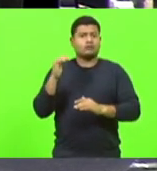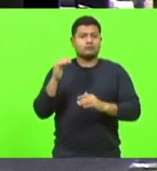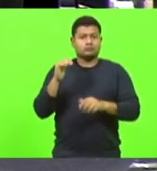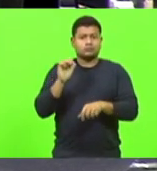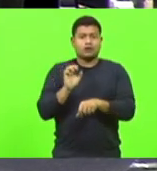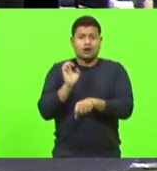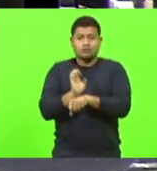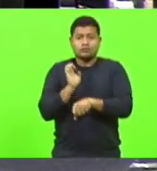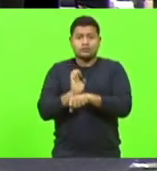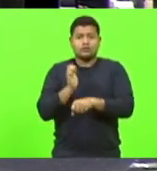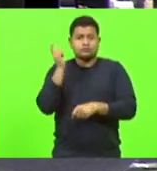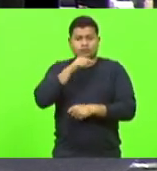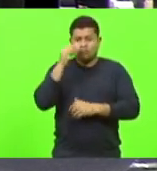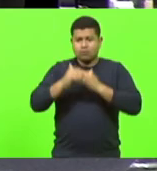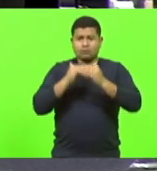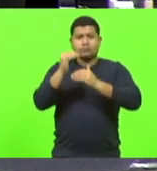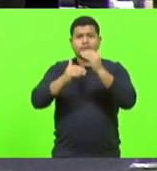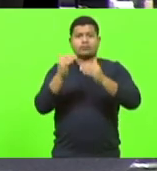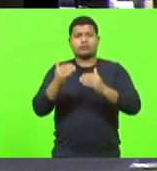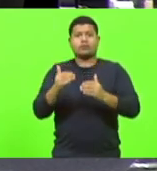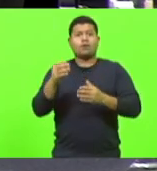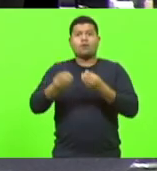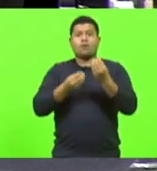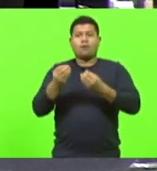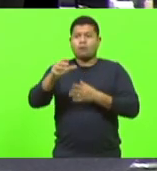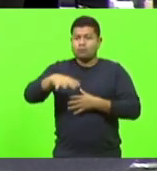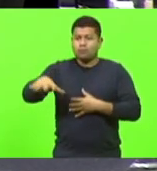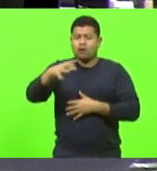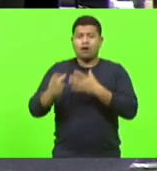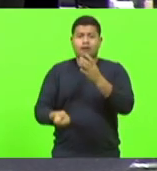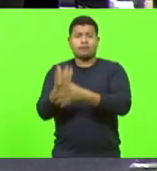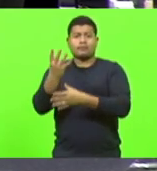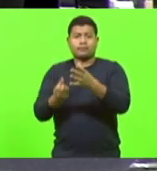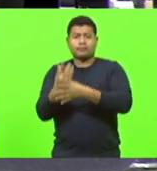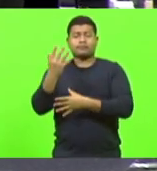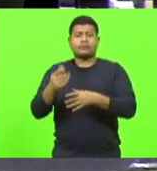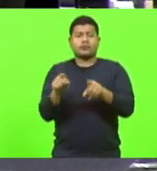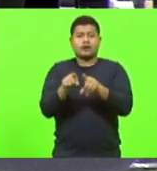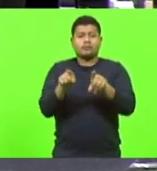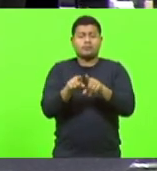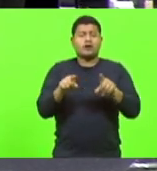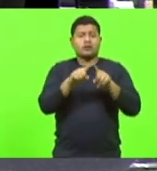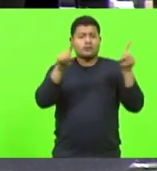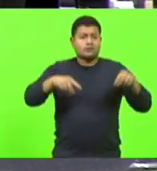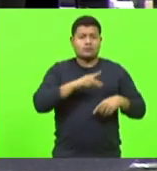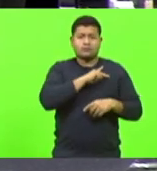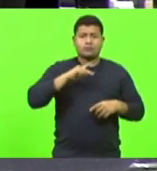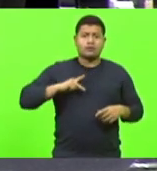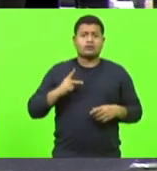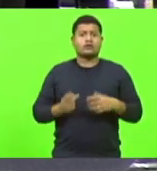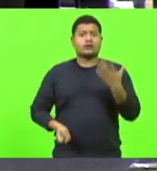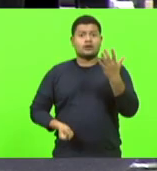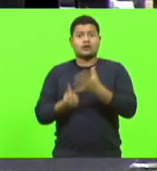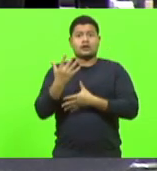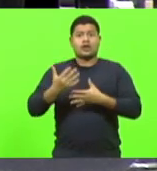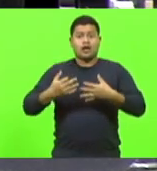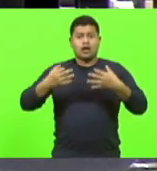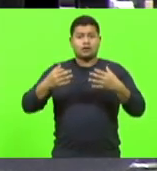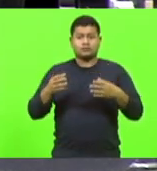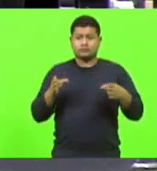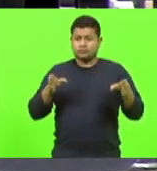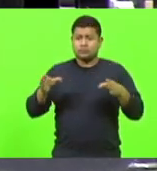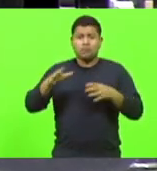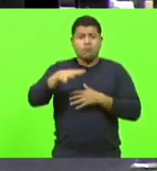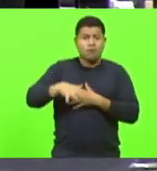possa através do setor produtivo da força também do seu trabalhador público criar condições para que